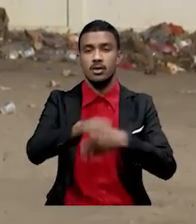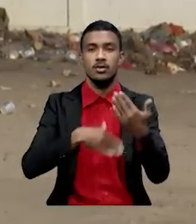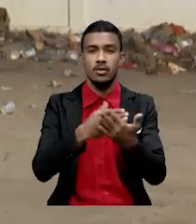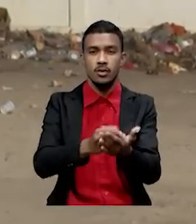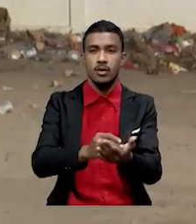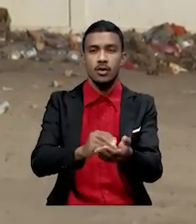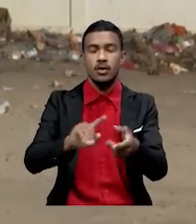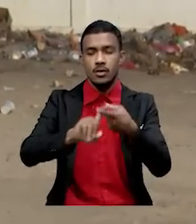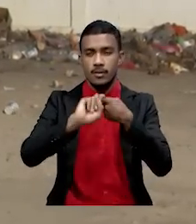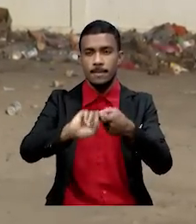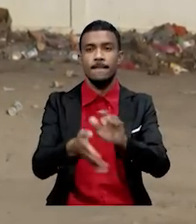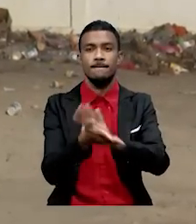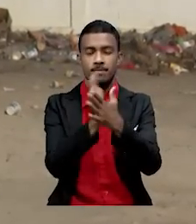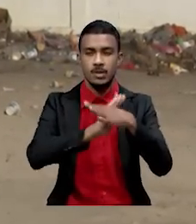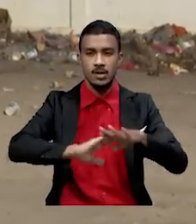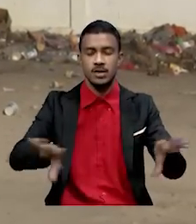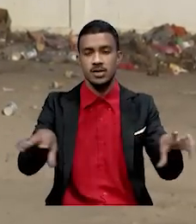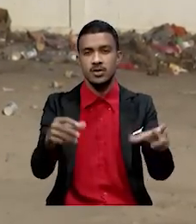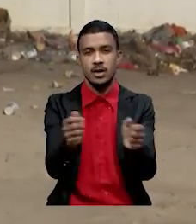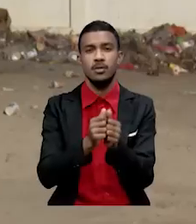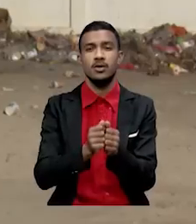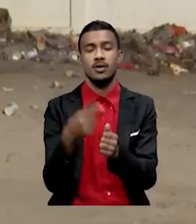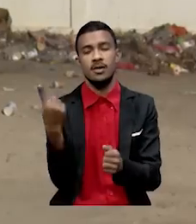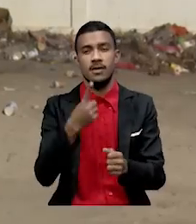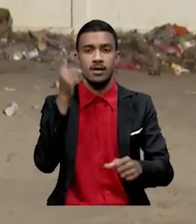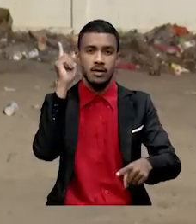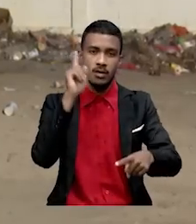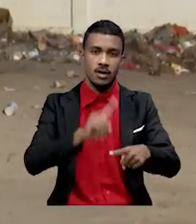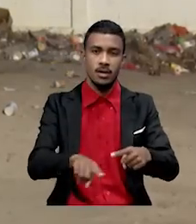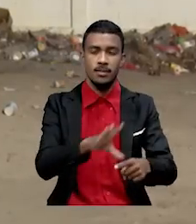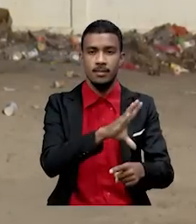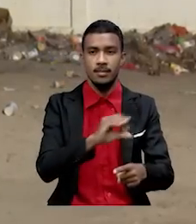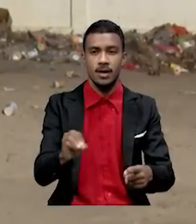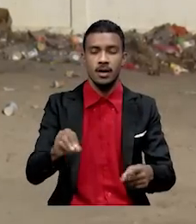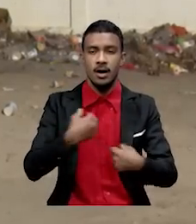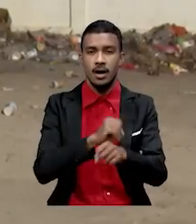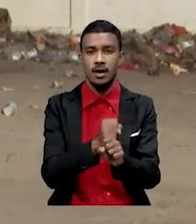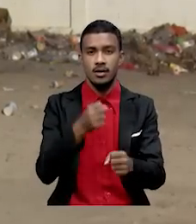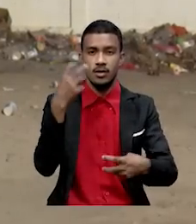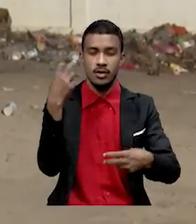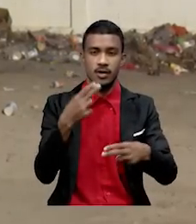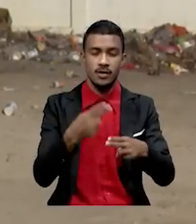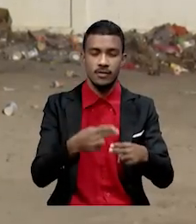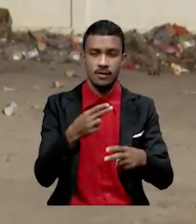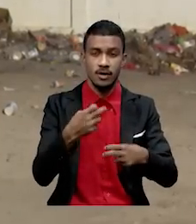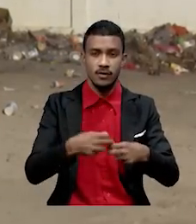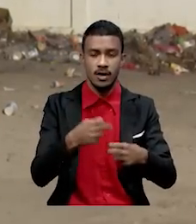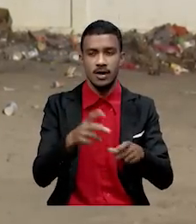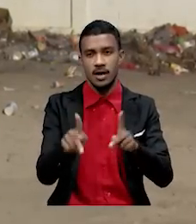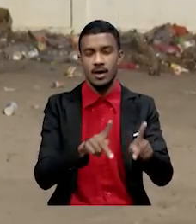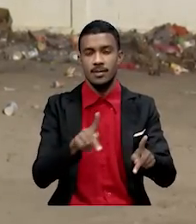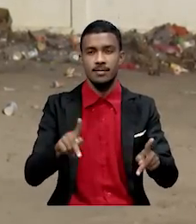malo serviço a motu kafate atula belle sacrifica tan povo no raidane anessa